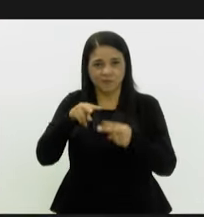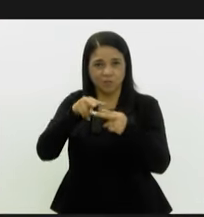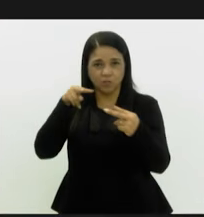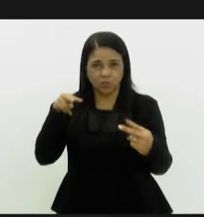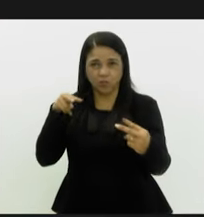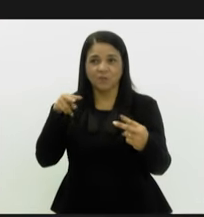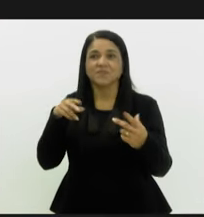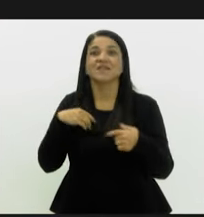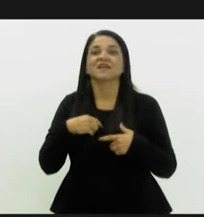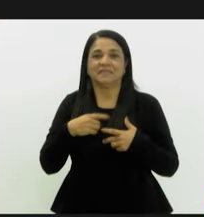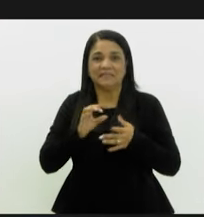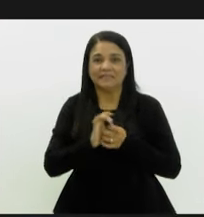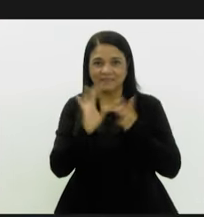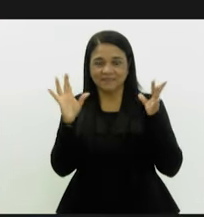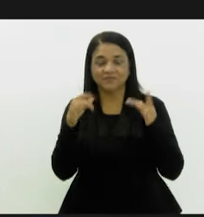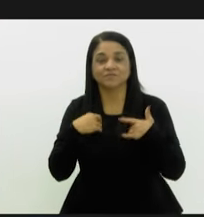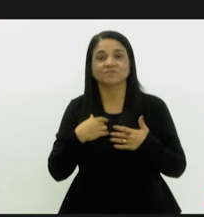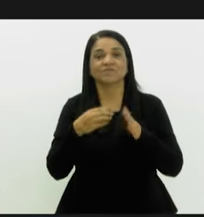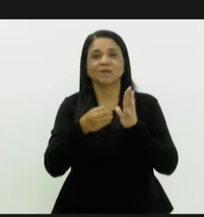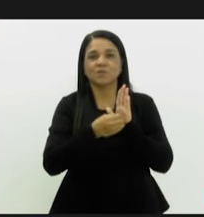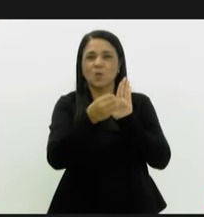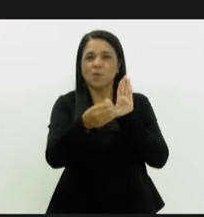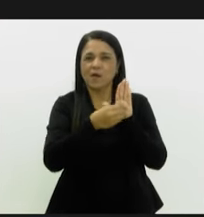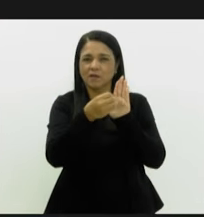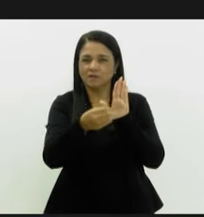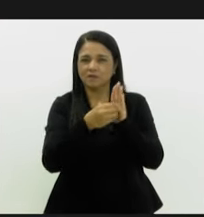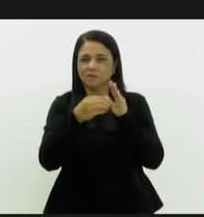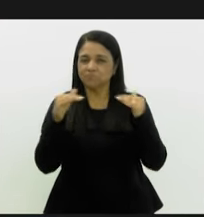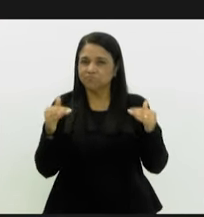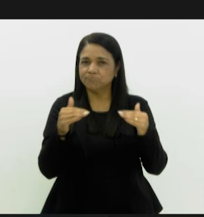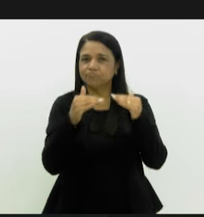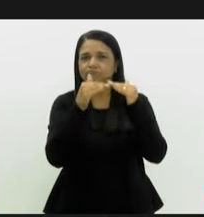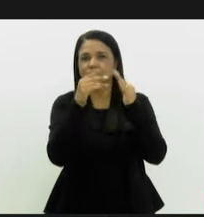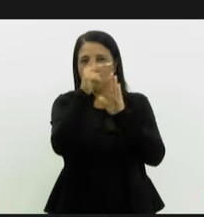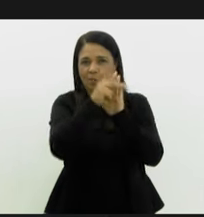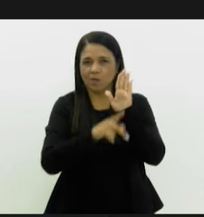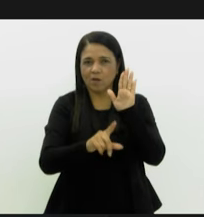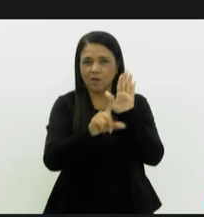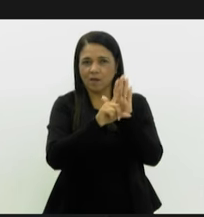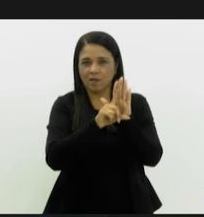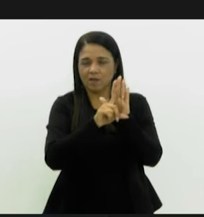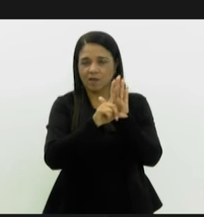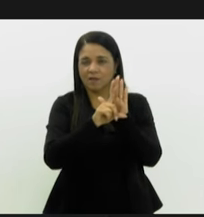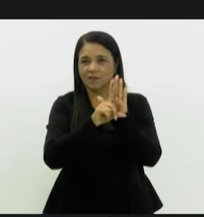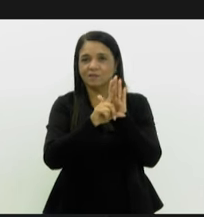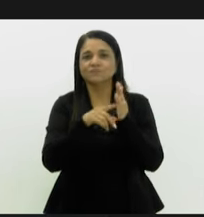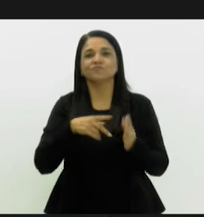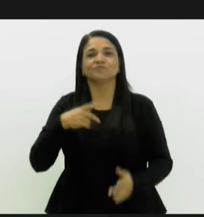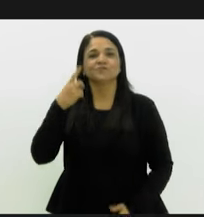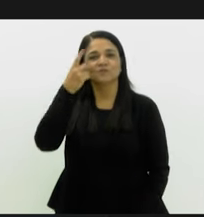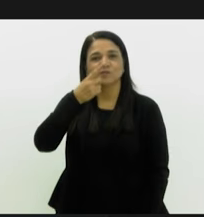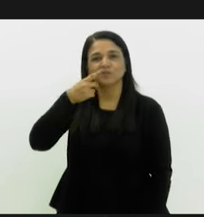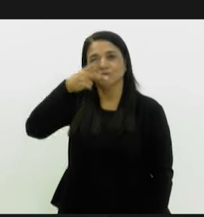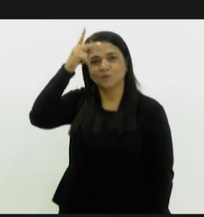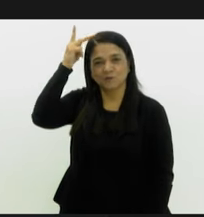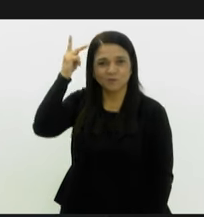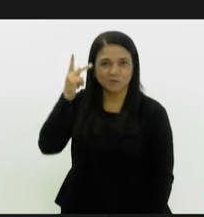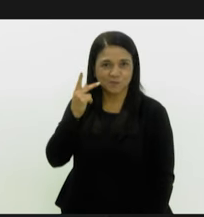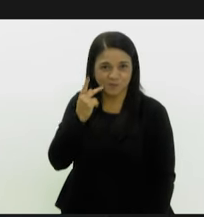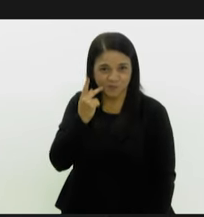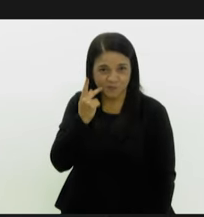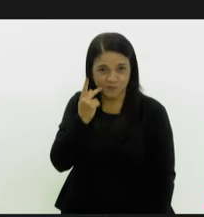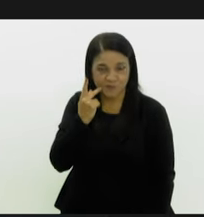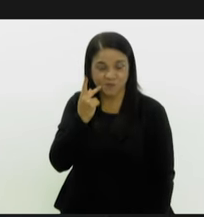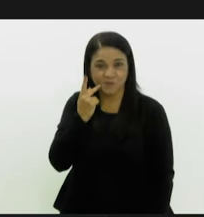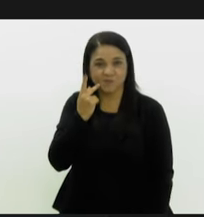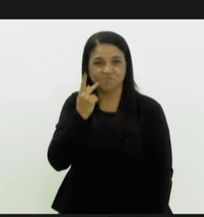Agora foi. Meu parecer é favorável ao projeto de lei do erudito Luiz Paulo, que poderia